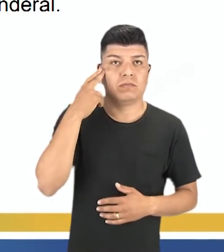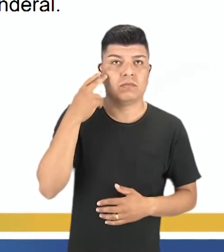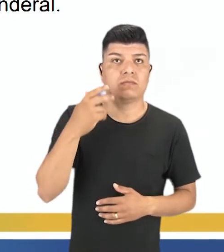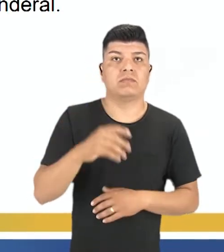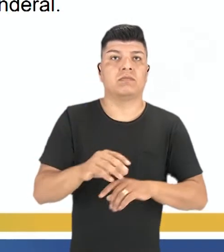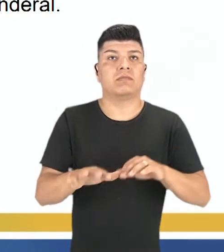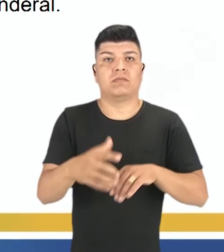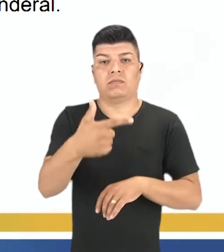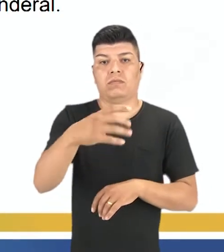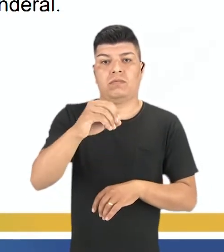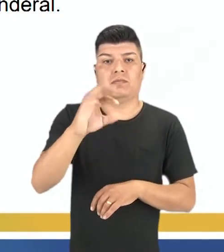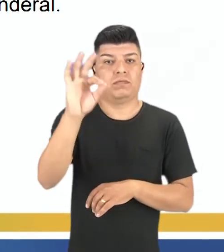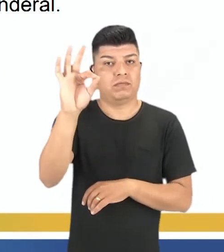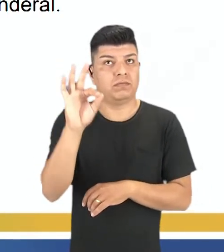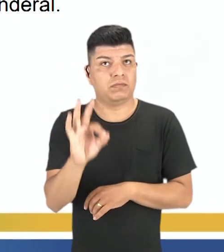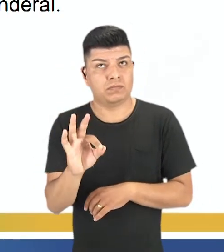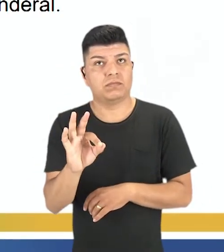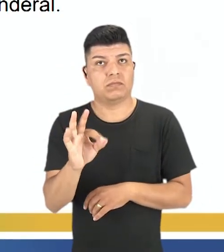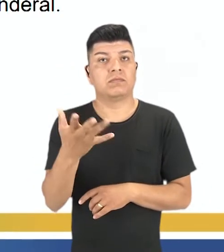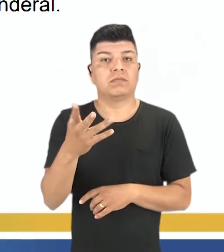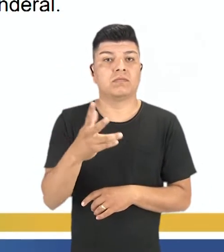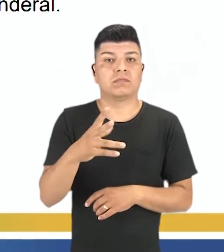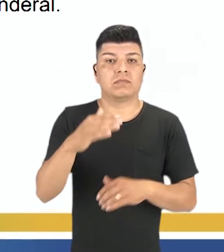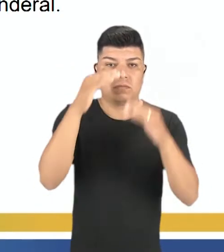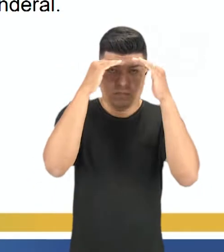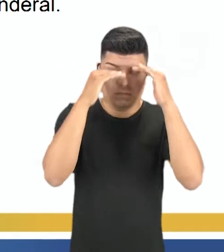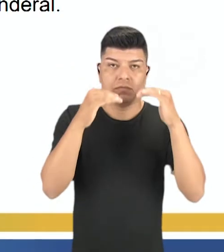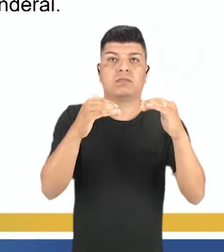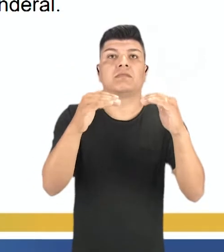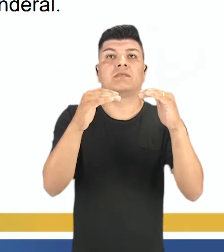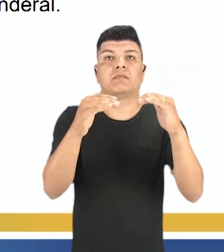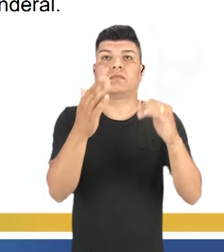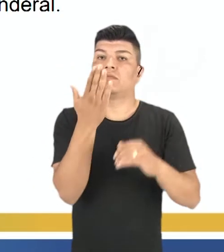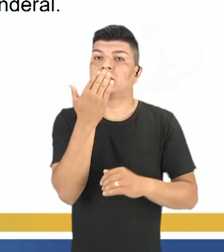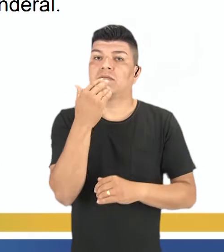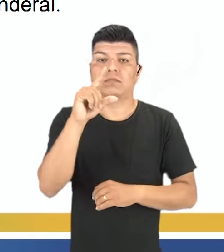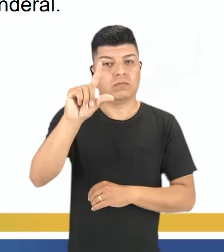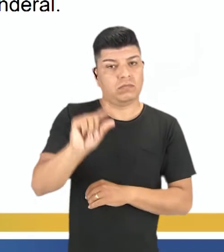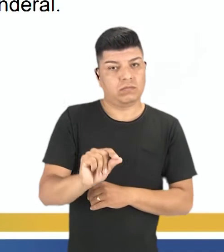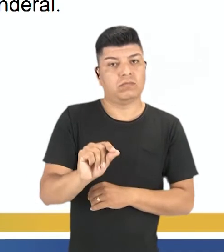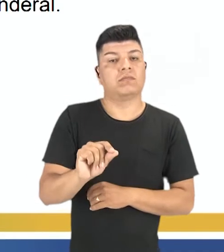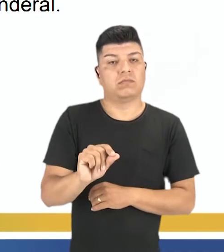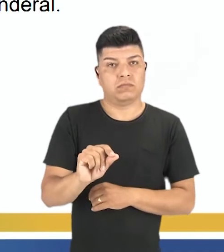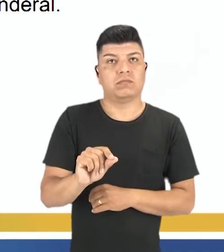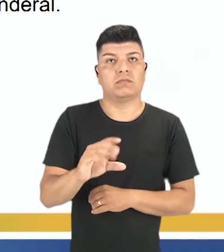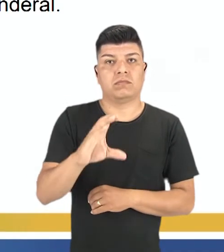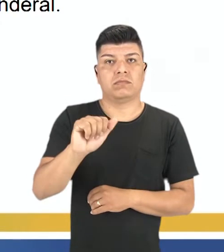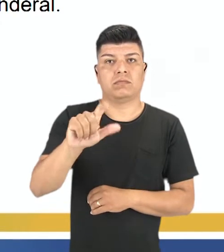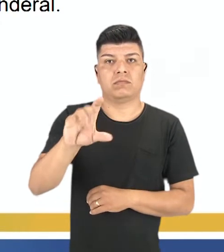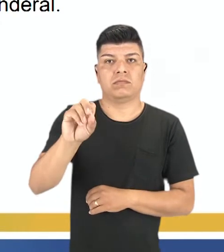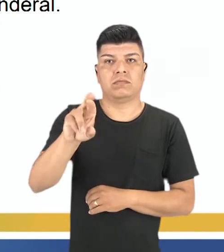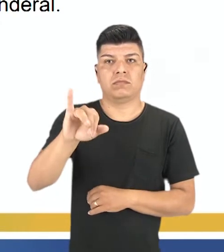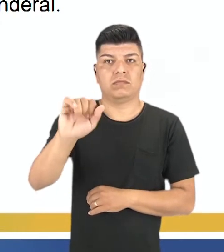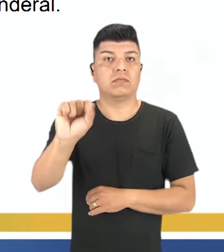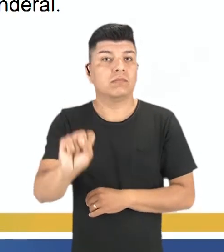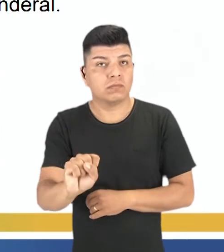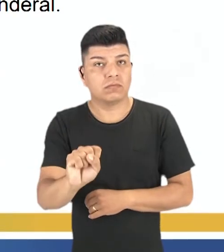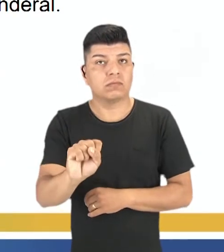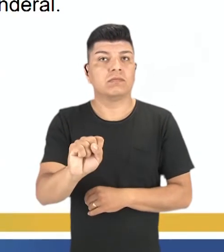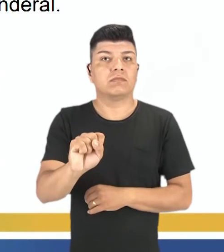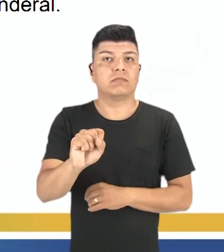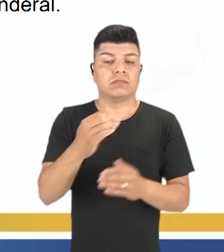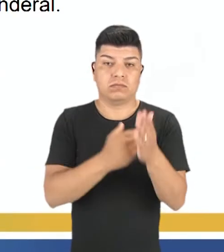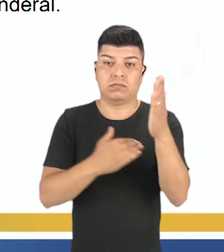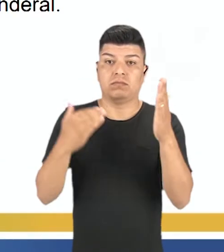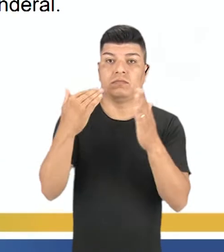norte-americanos que tentam perder peso seguem a combinação recomendada de ingerir menos calorias e aumentar os níveis de exercício. Os